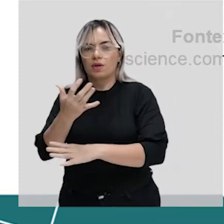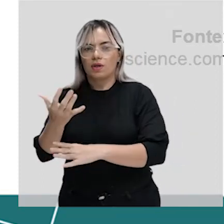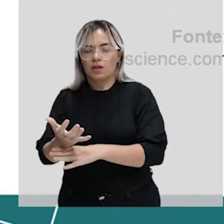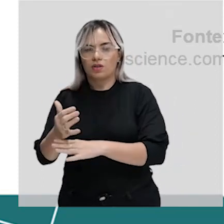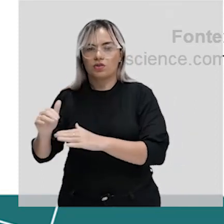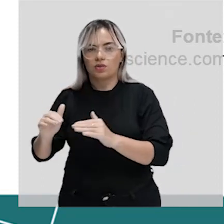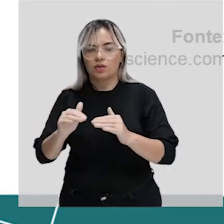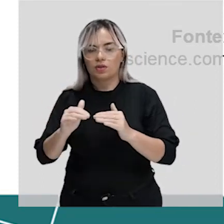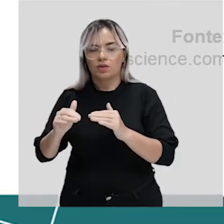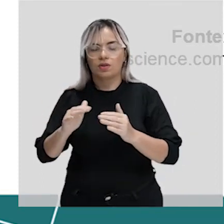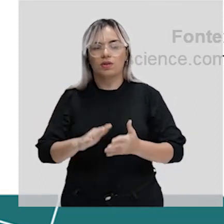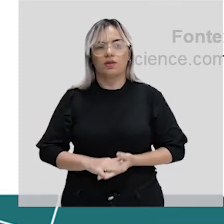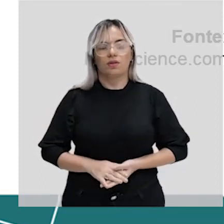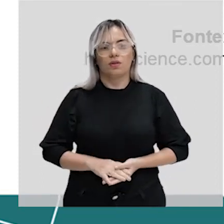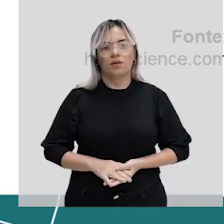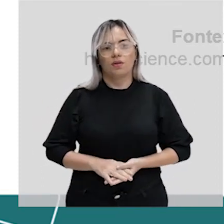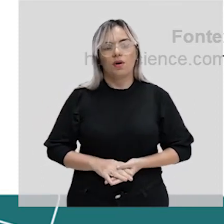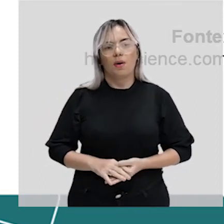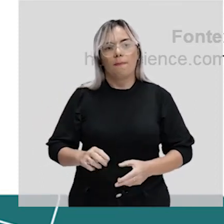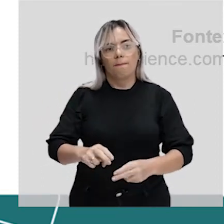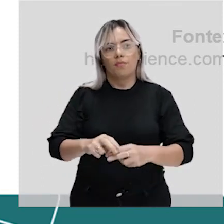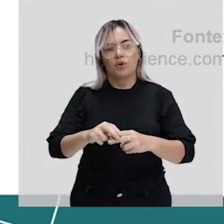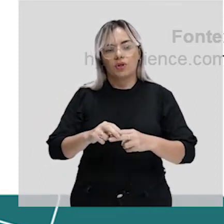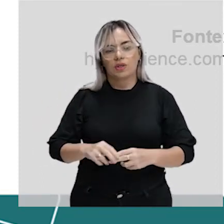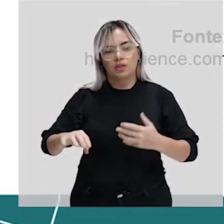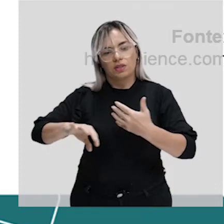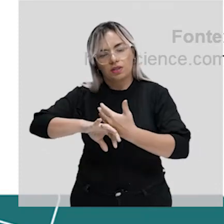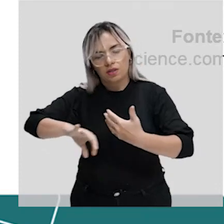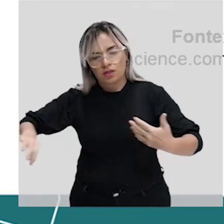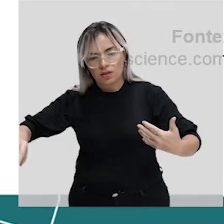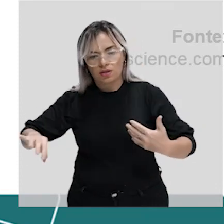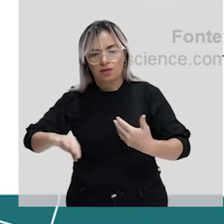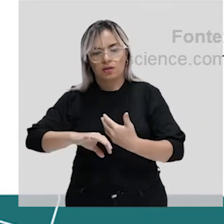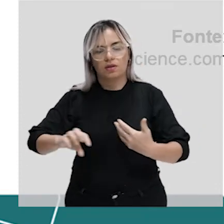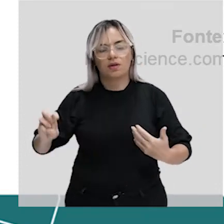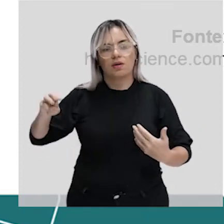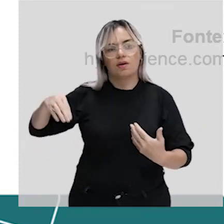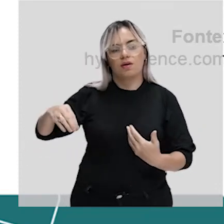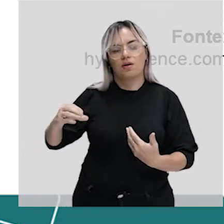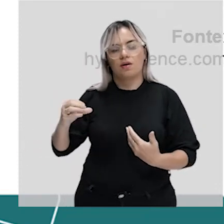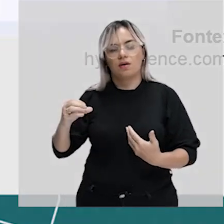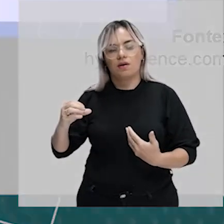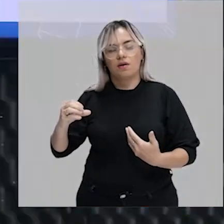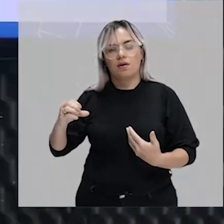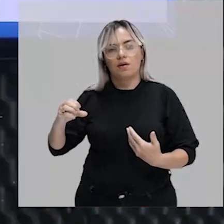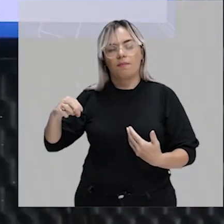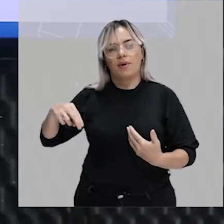Então, é um tipo de isolamento mecânico também, pessoal, tá?